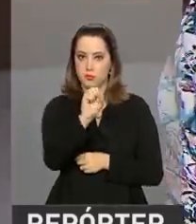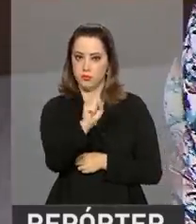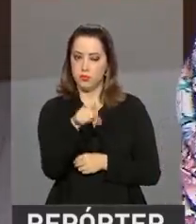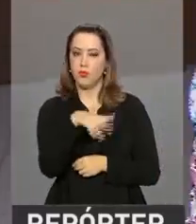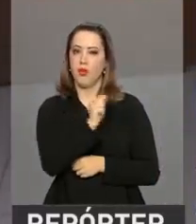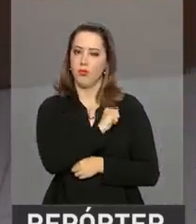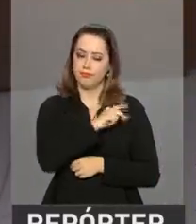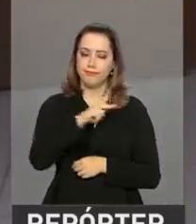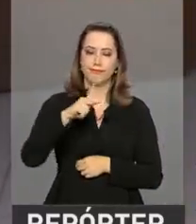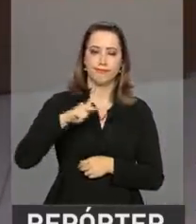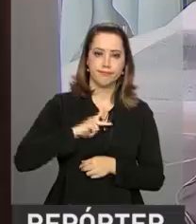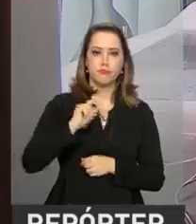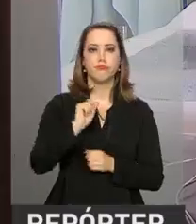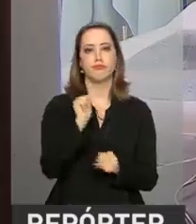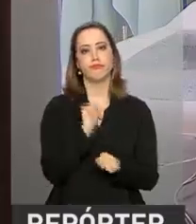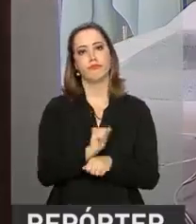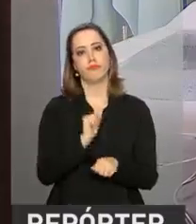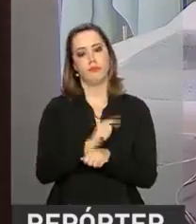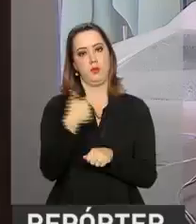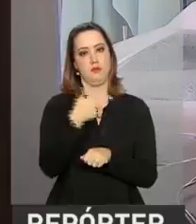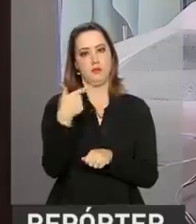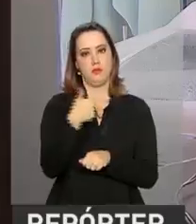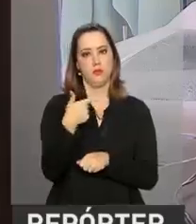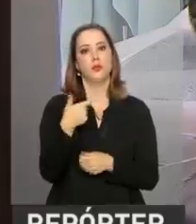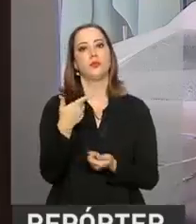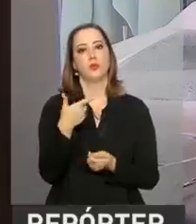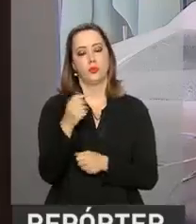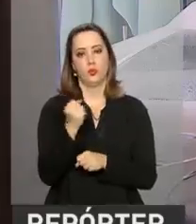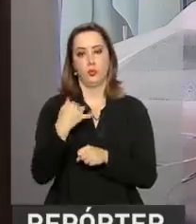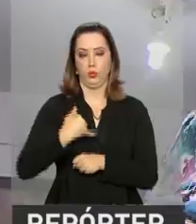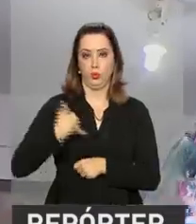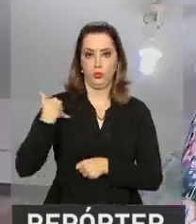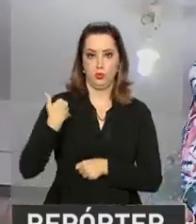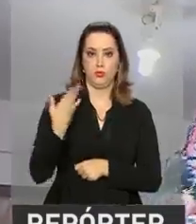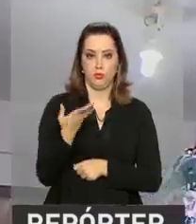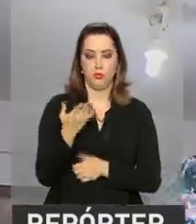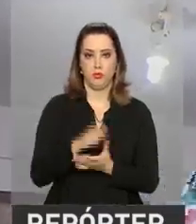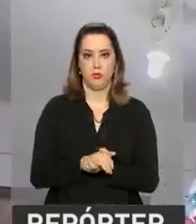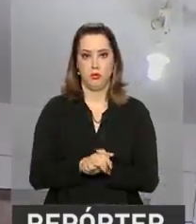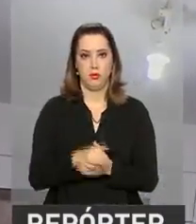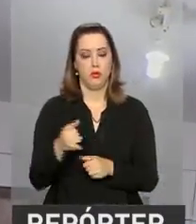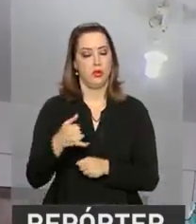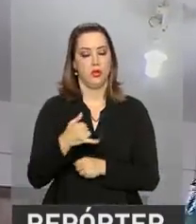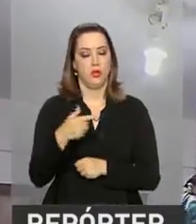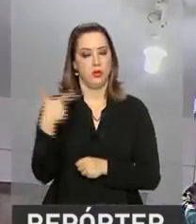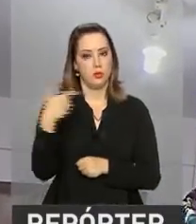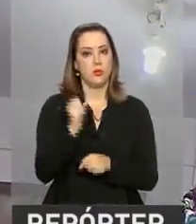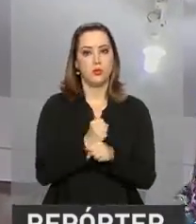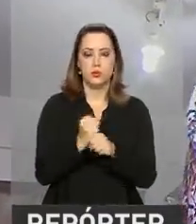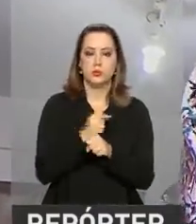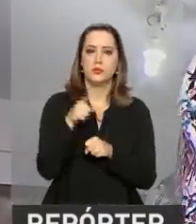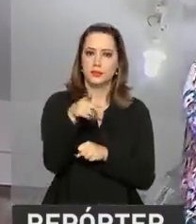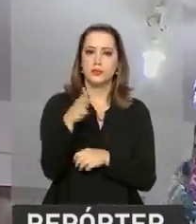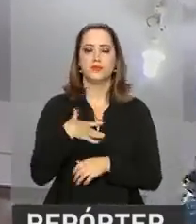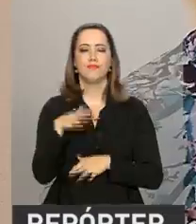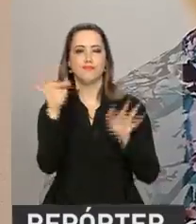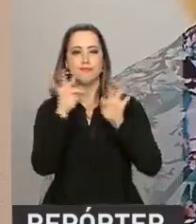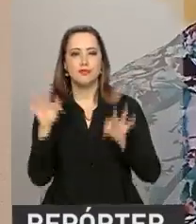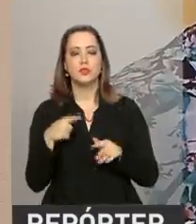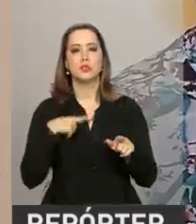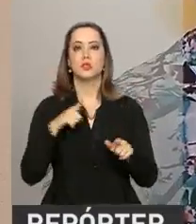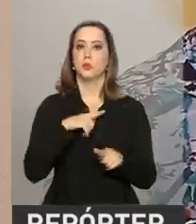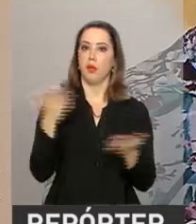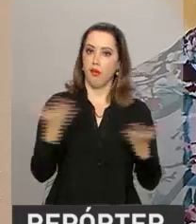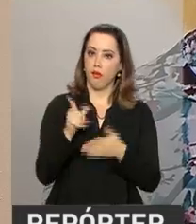ter que esperar mais do anos mesmo tendo que esperar mais um pouco crista comemora os direitos adquiridos ao longo do tempo